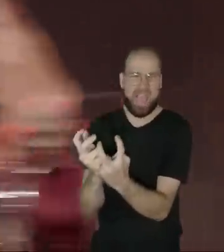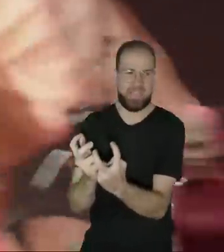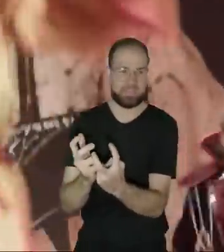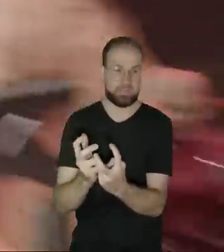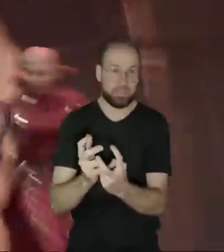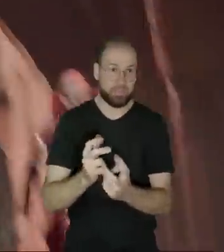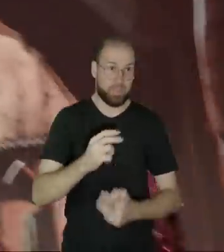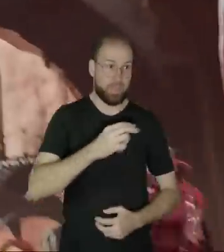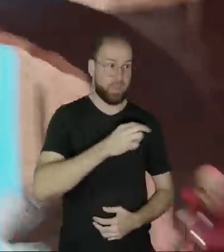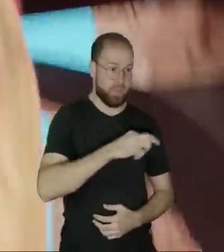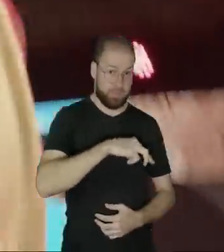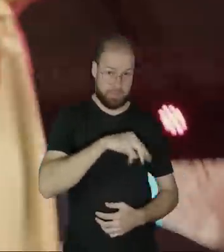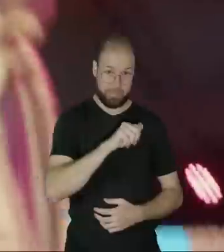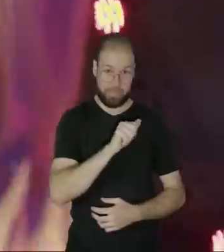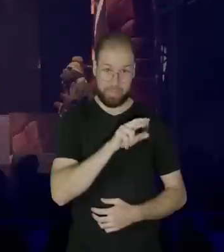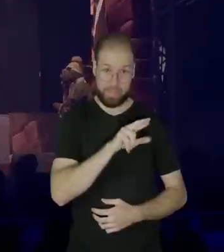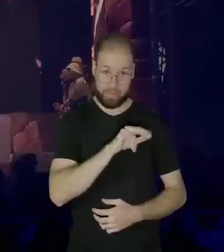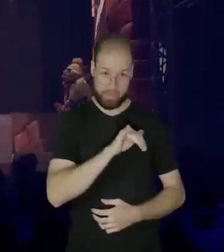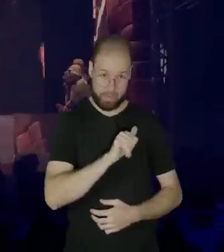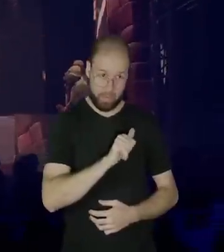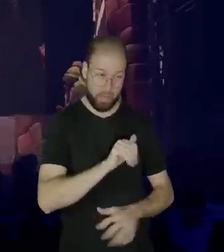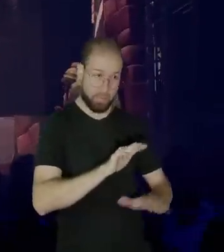Maria de Magdala, pare.